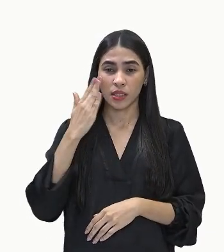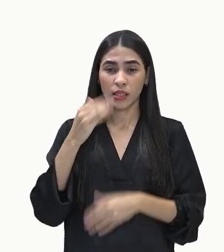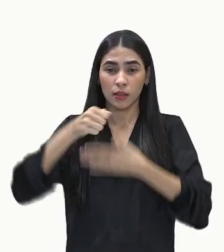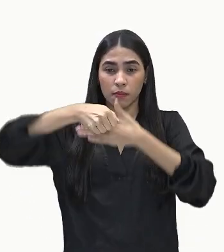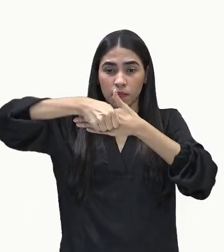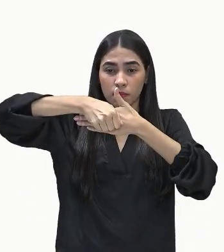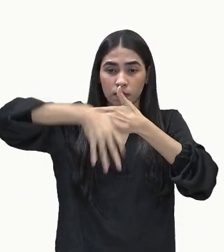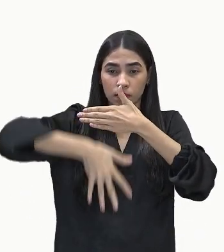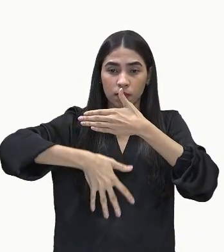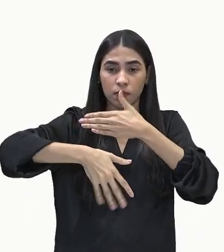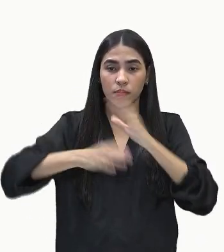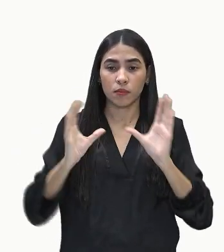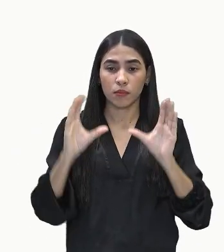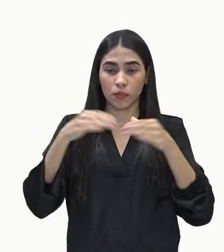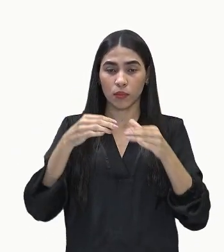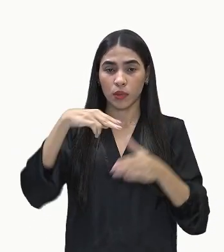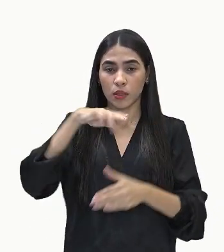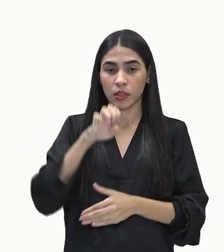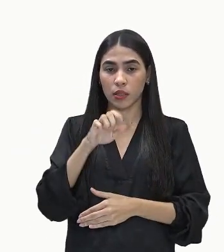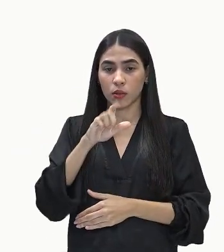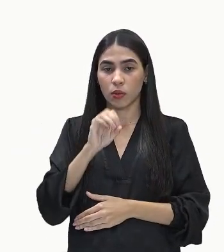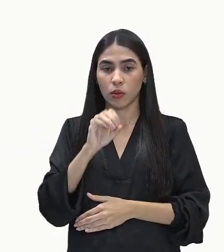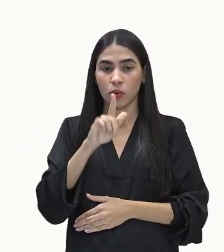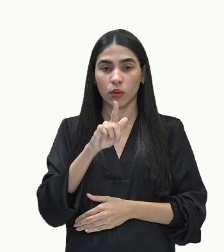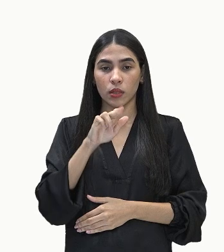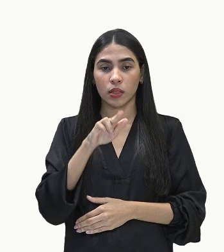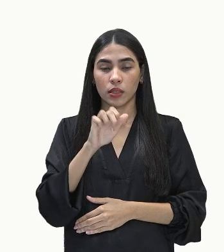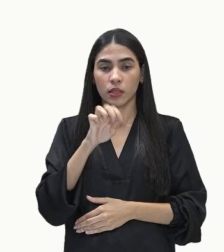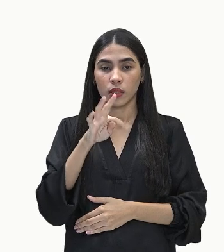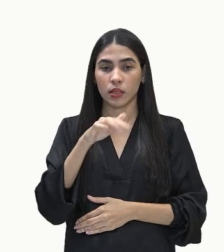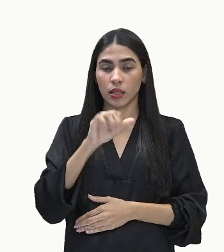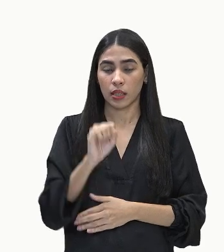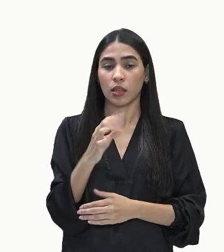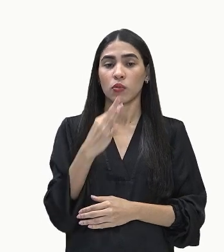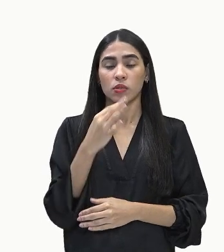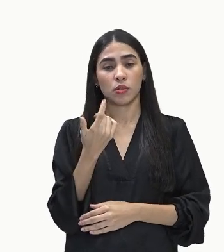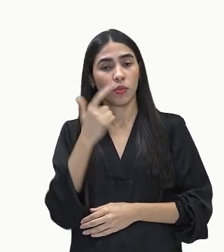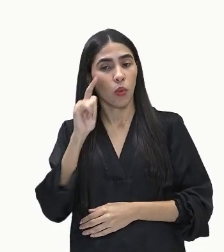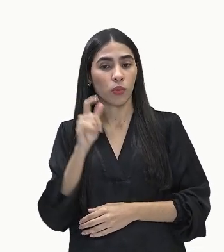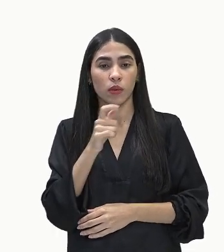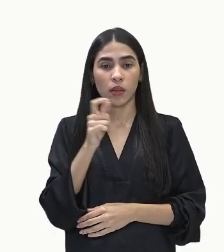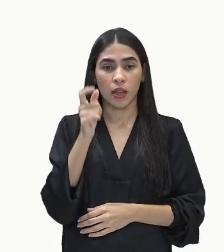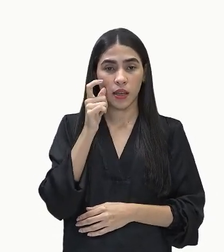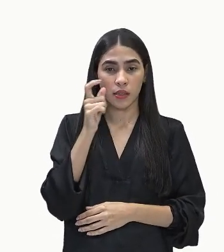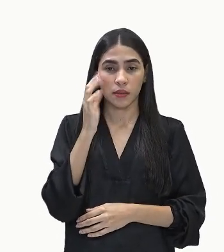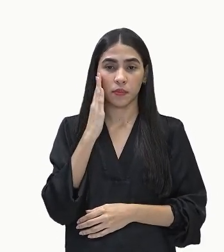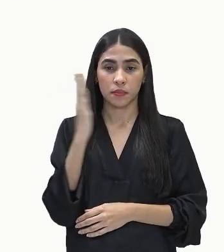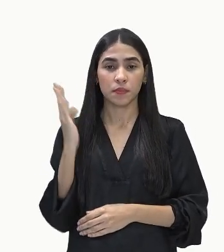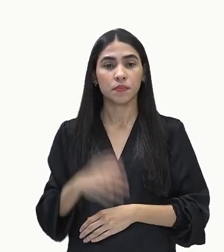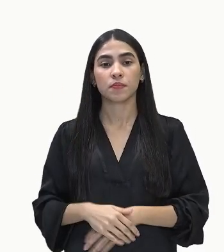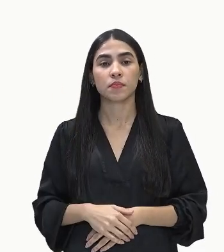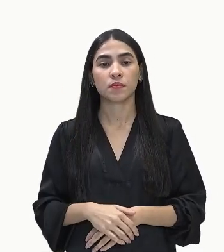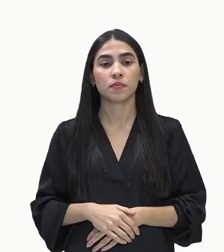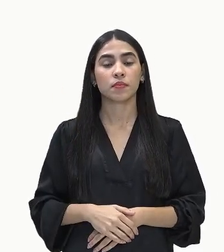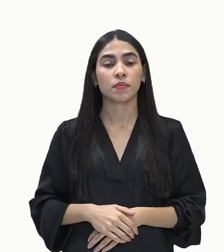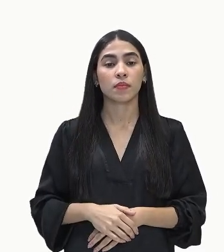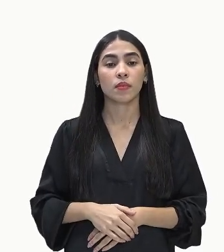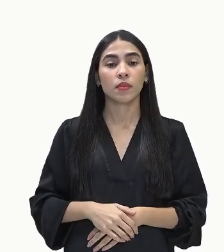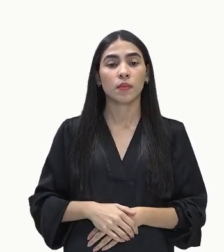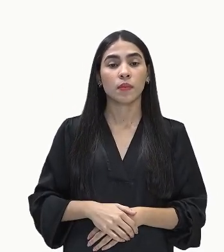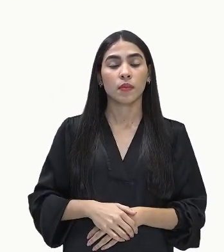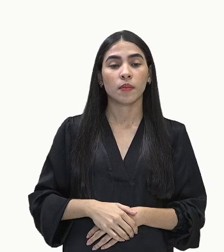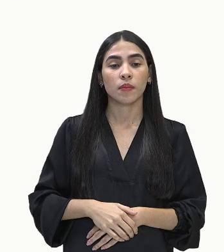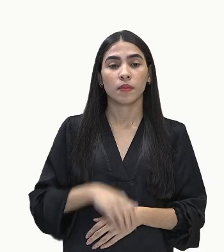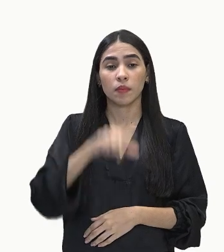taxonomia das neognatas, a seguir conhecendo outros exemplos. Os beija-flores, a começar